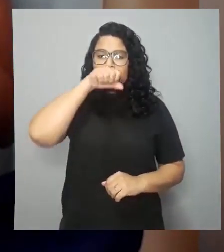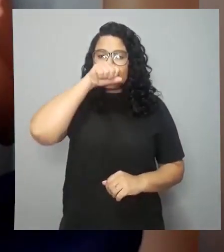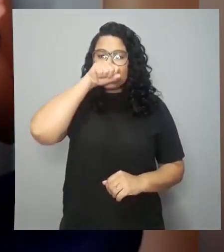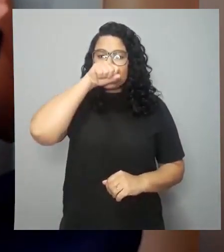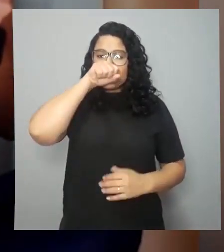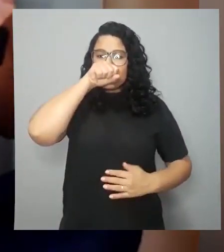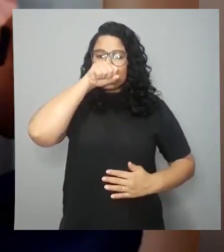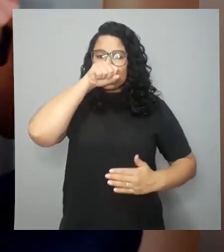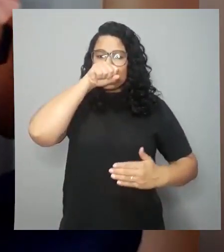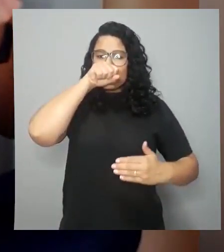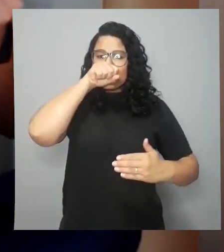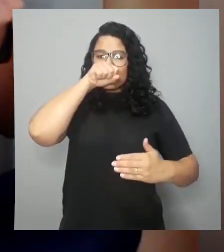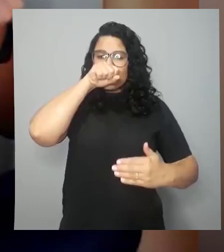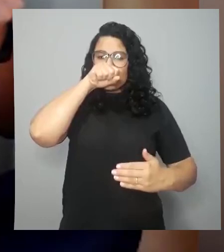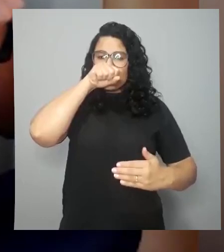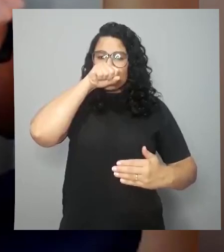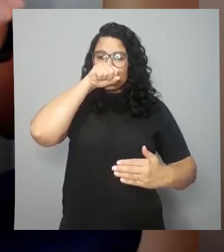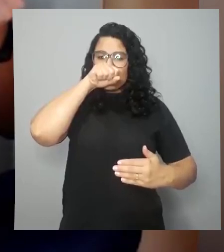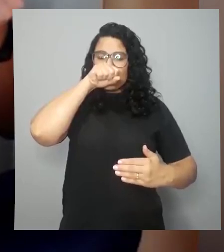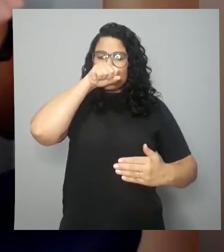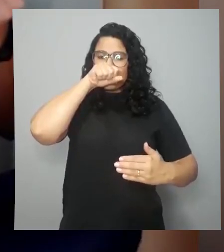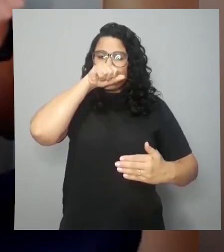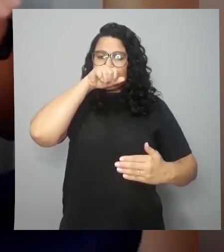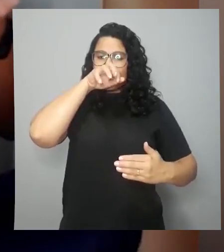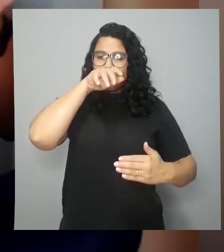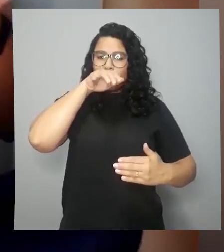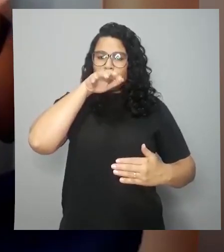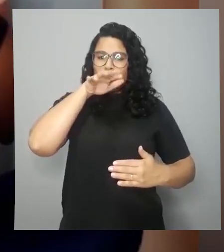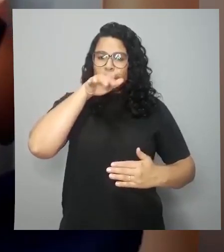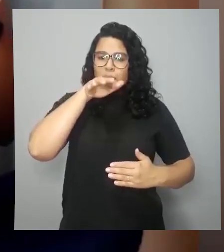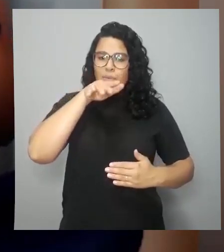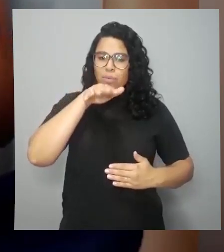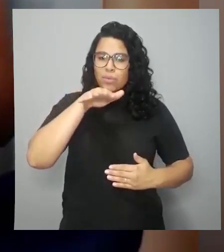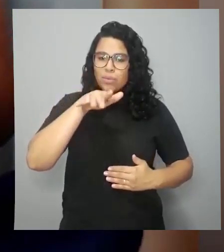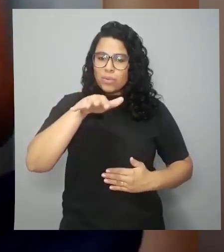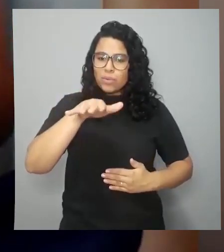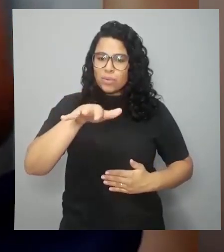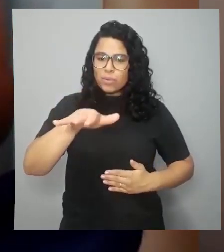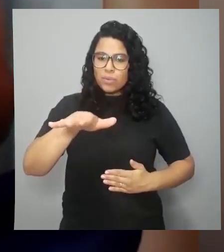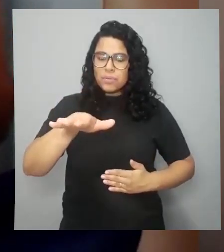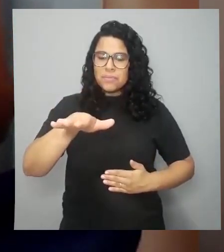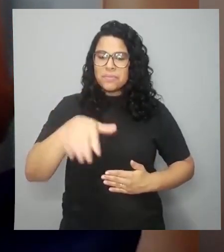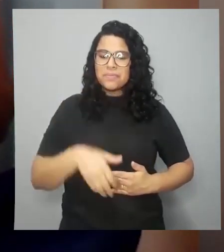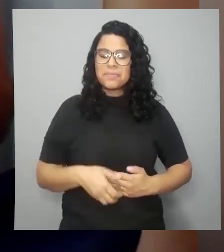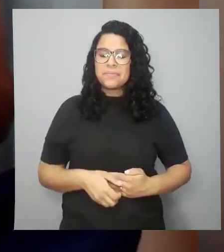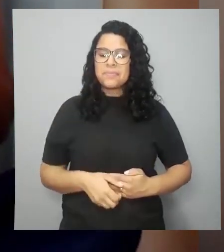e soltar o ar.